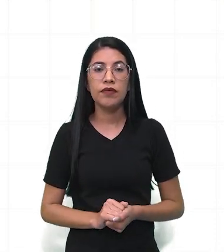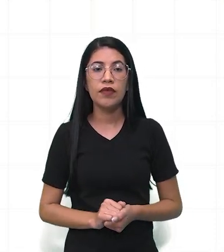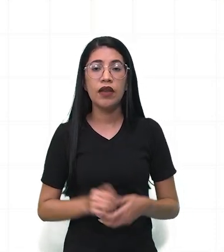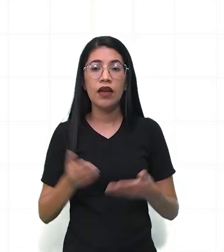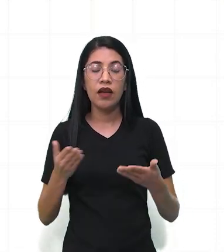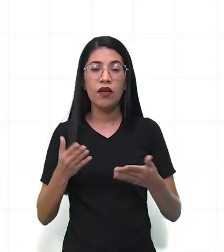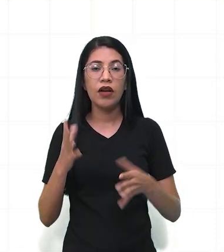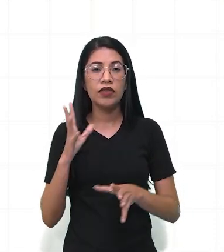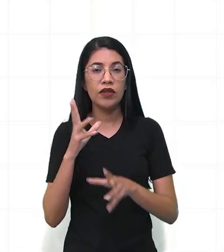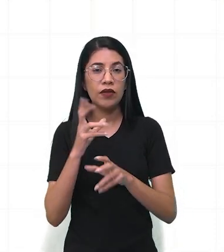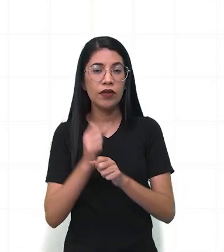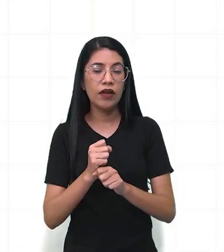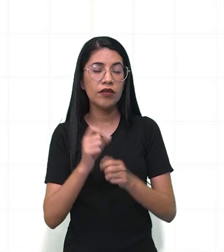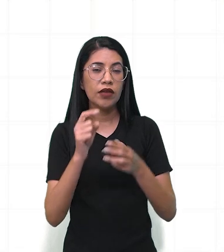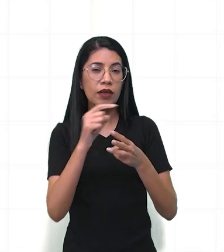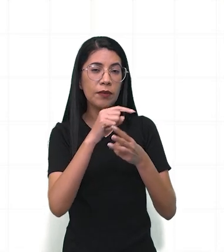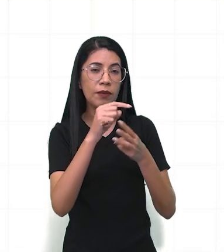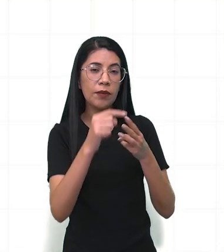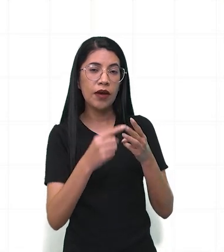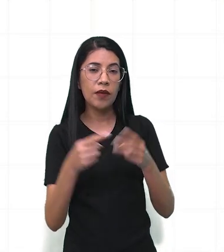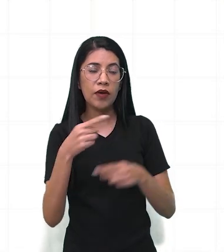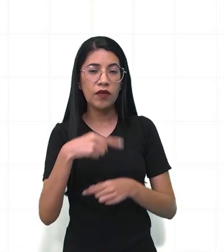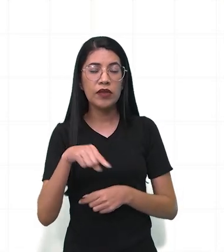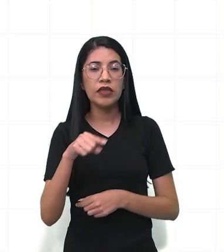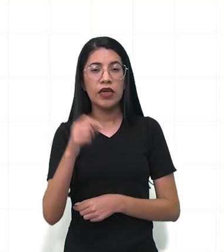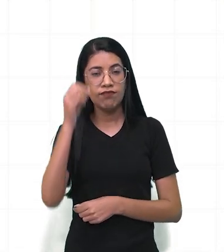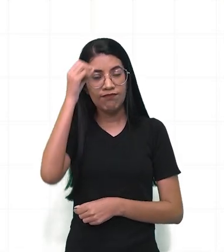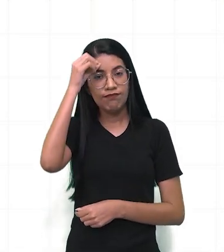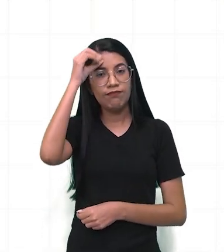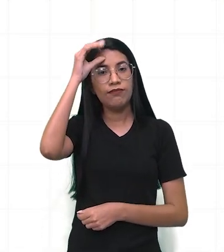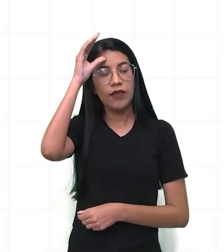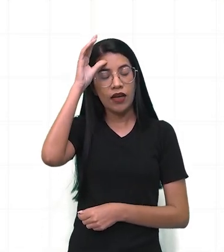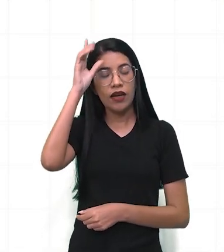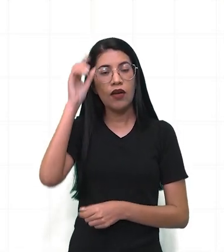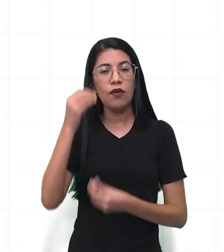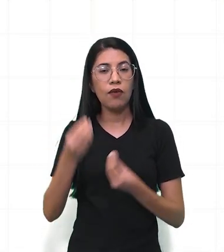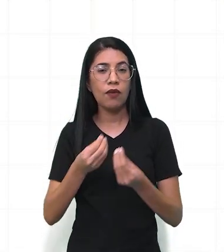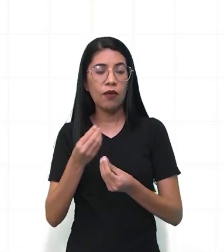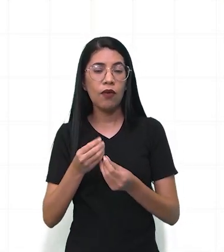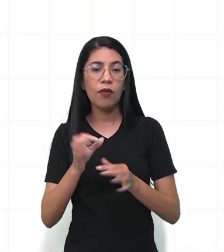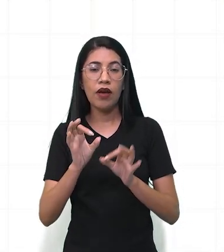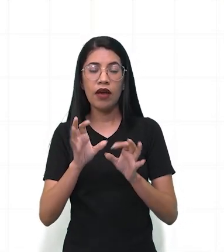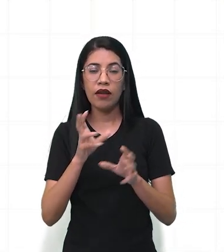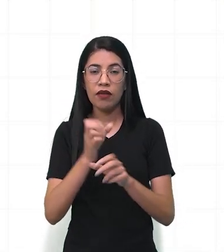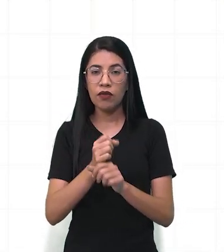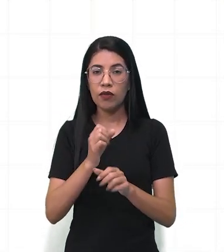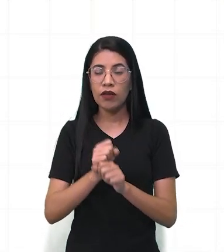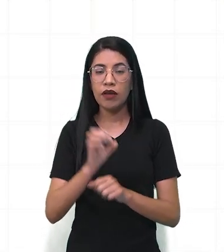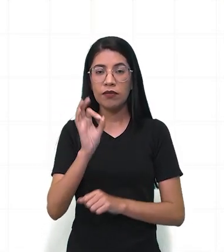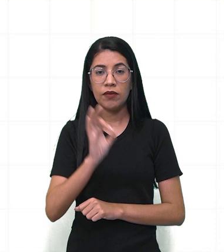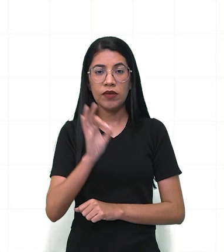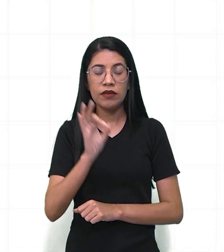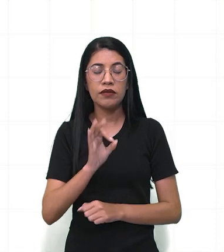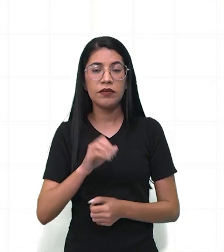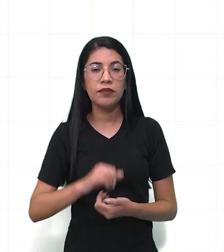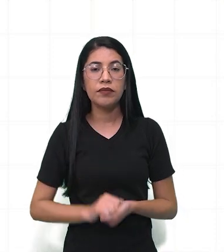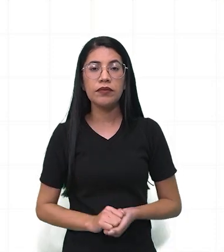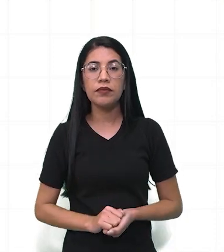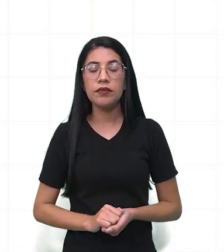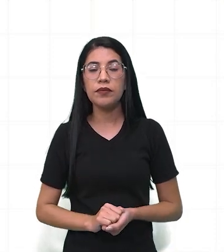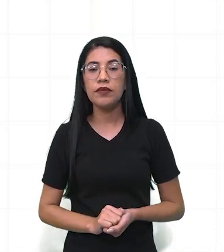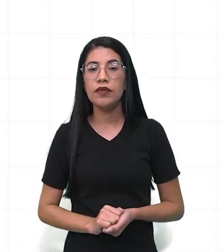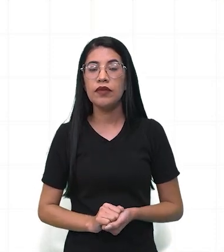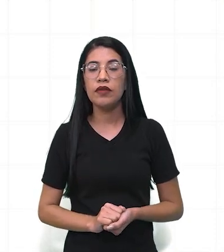que vocês fiquem aí, ó, campeões em saber o cálculo de porcentagem. Agora nós vamos também